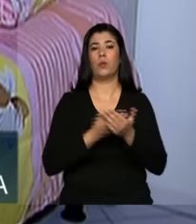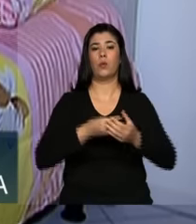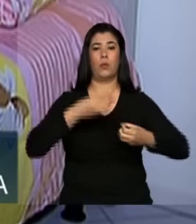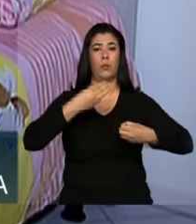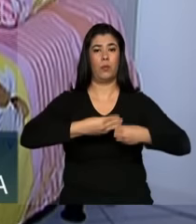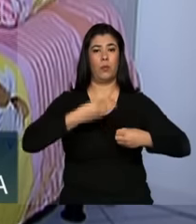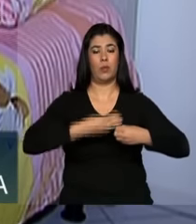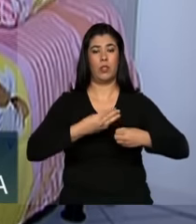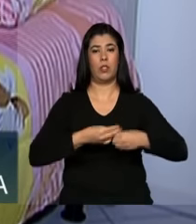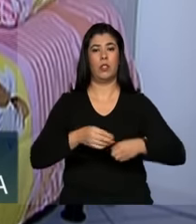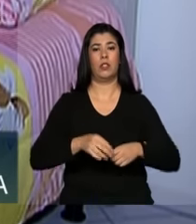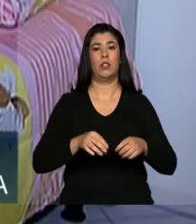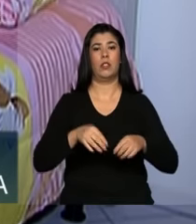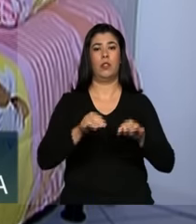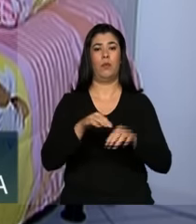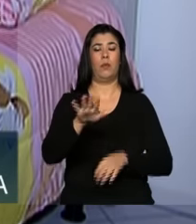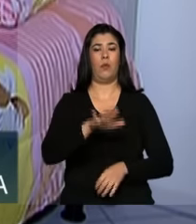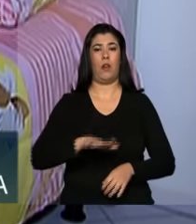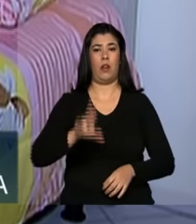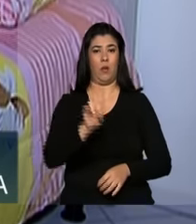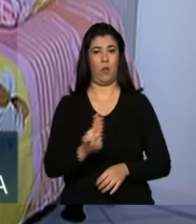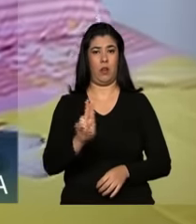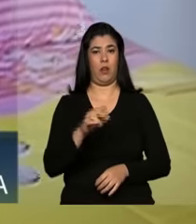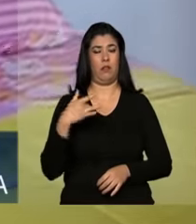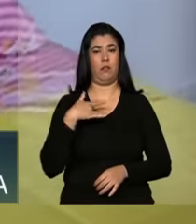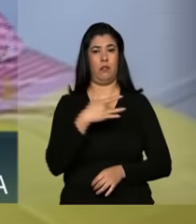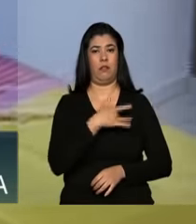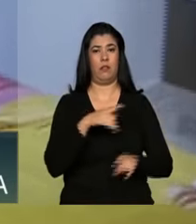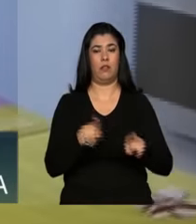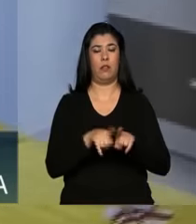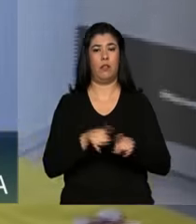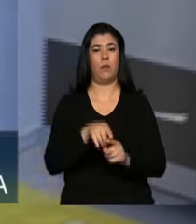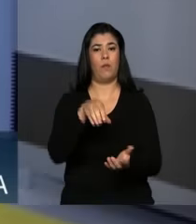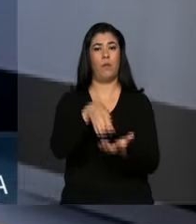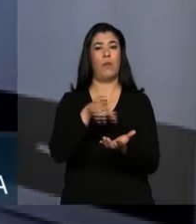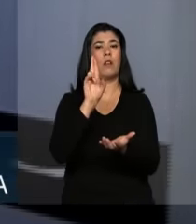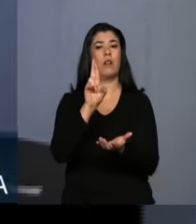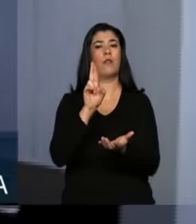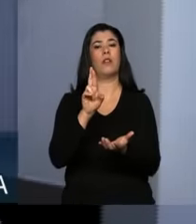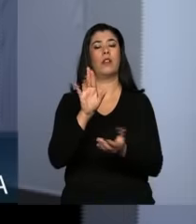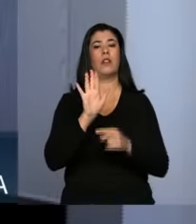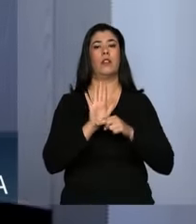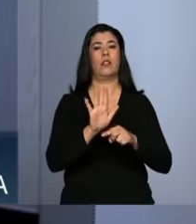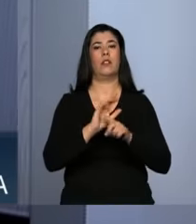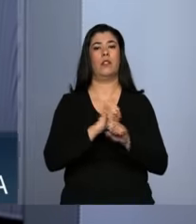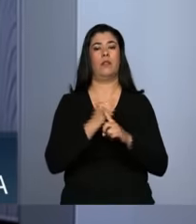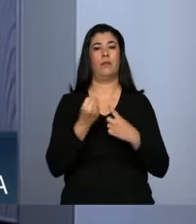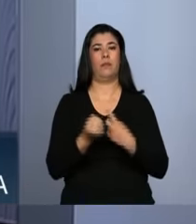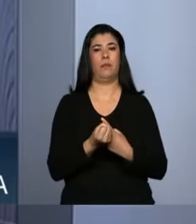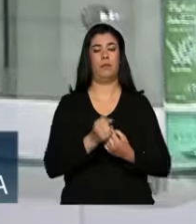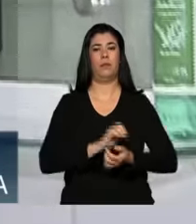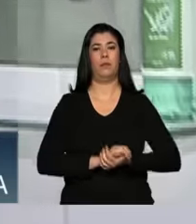unidade básica de saúde e centro de referência de assistência social.